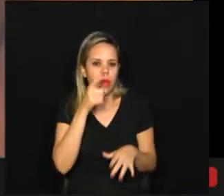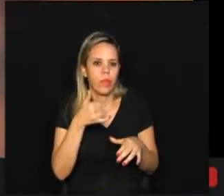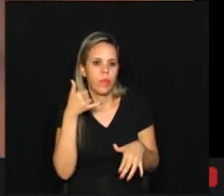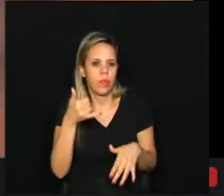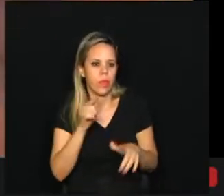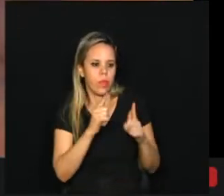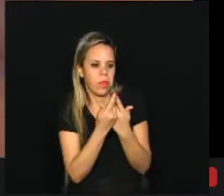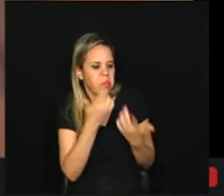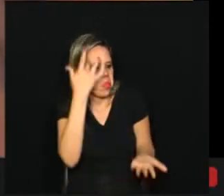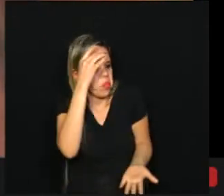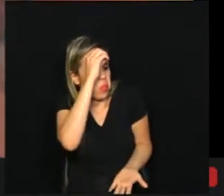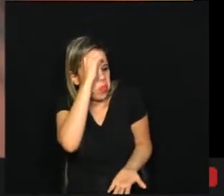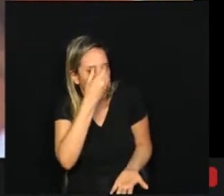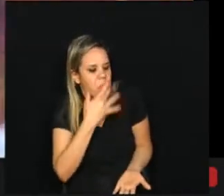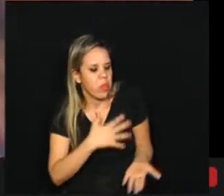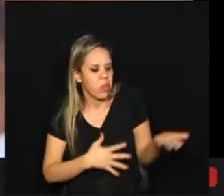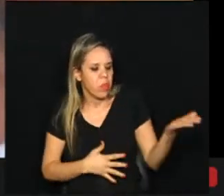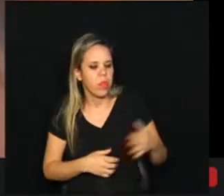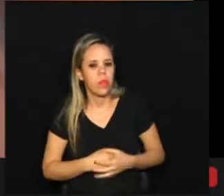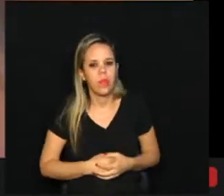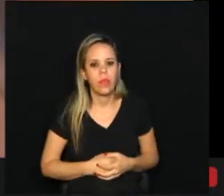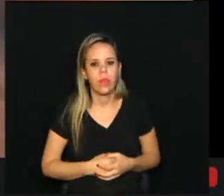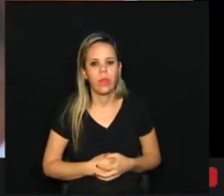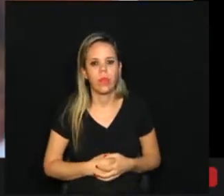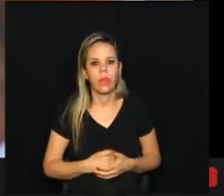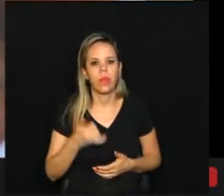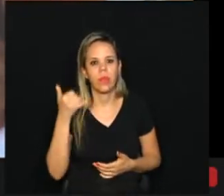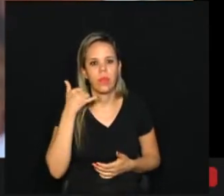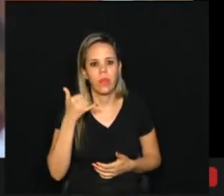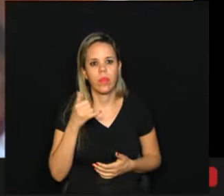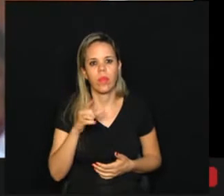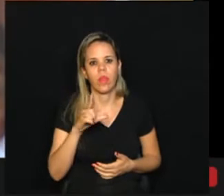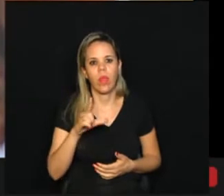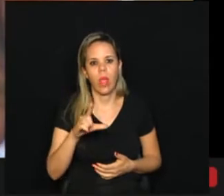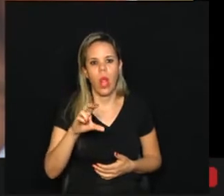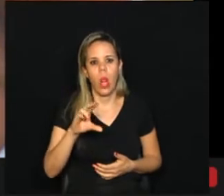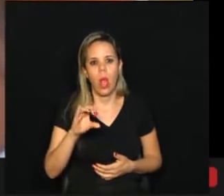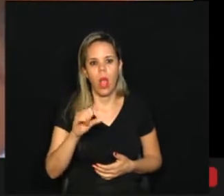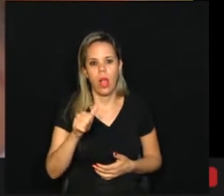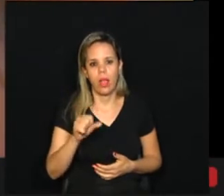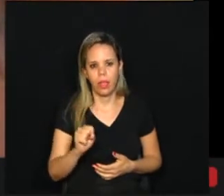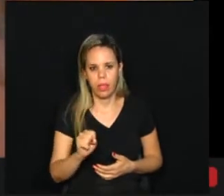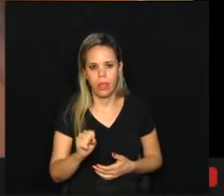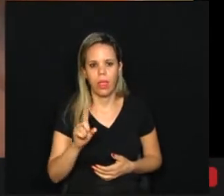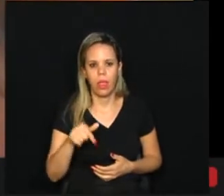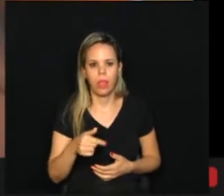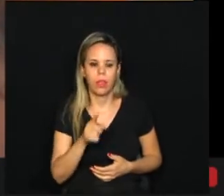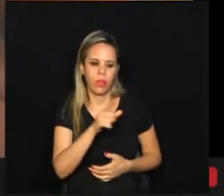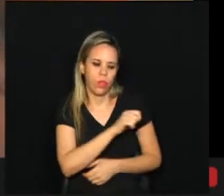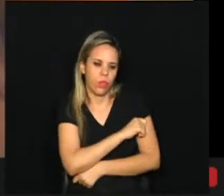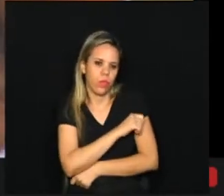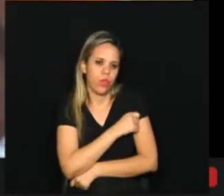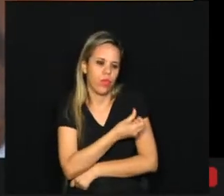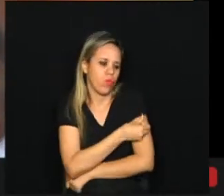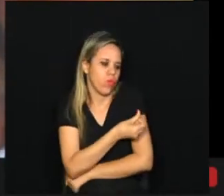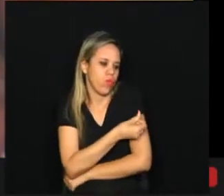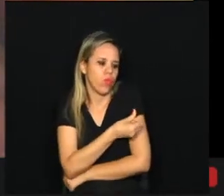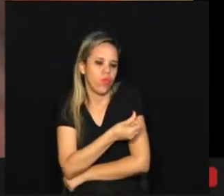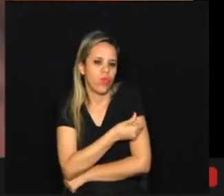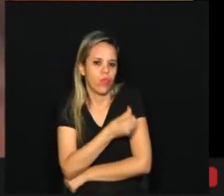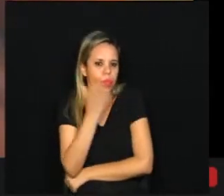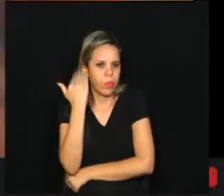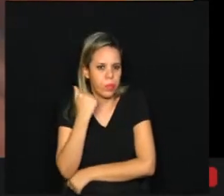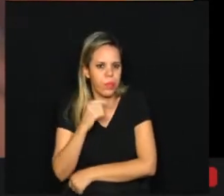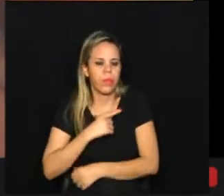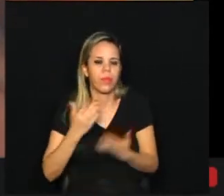grupo, eu não sabia que era uma criança. Mas quando ela ligou, o Lucas se identificou como aluno do 6º ano. Então ela sabia que ela